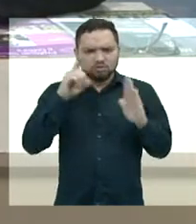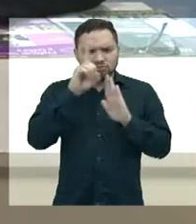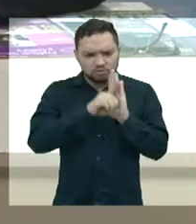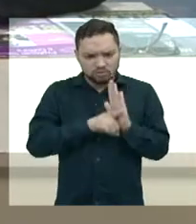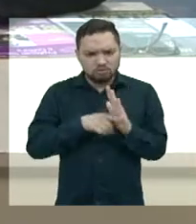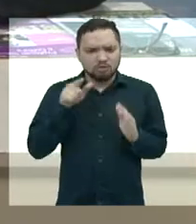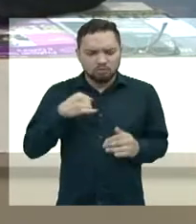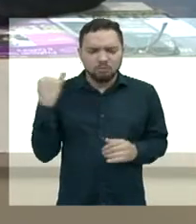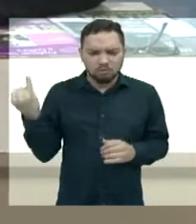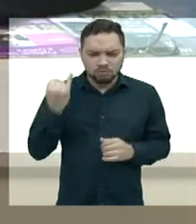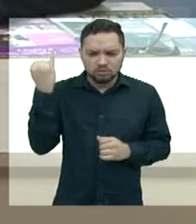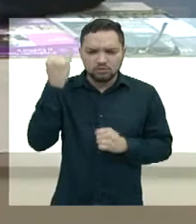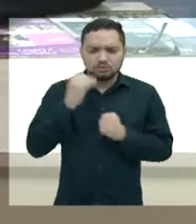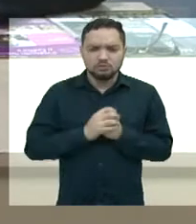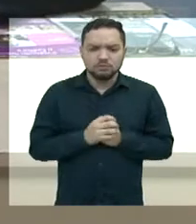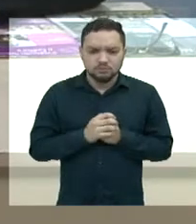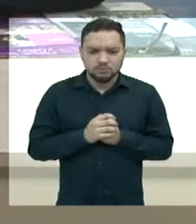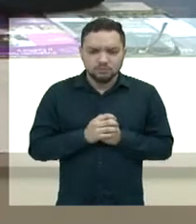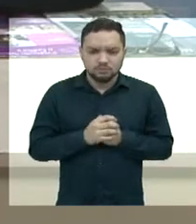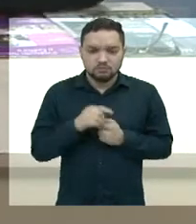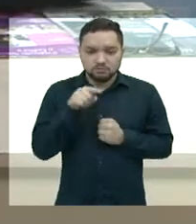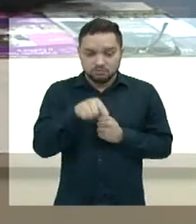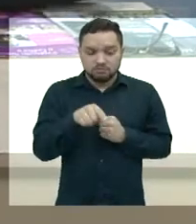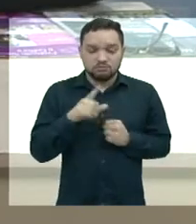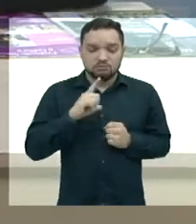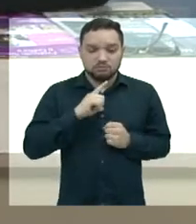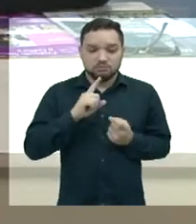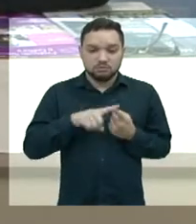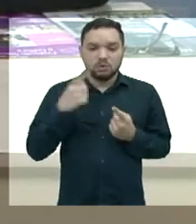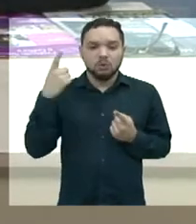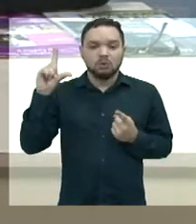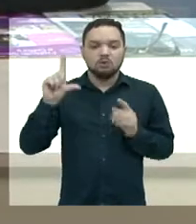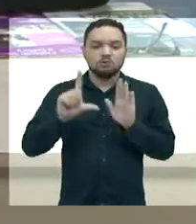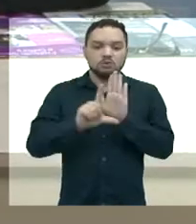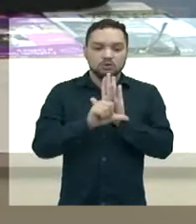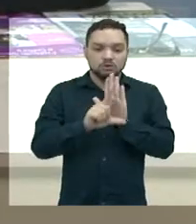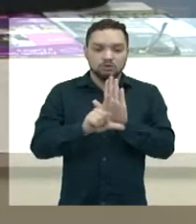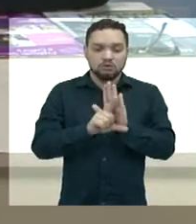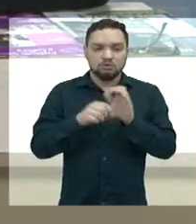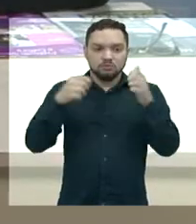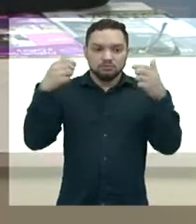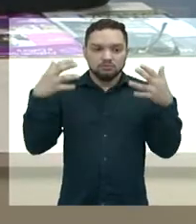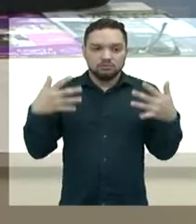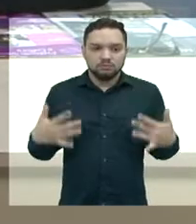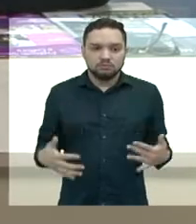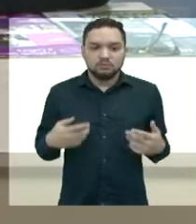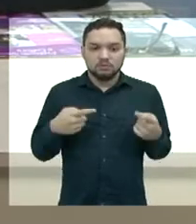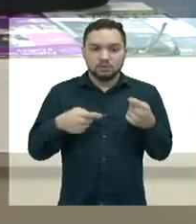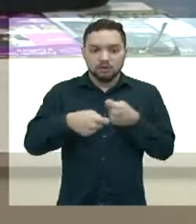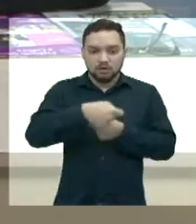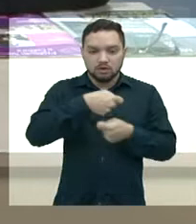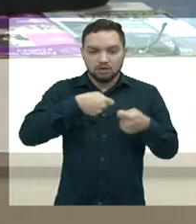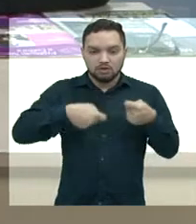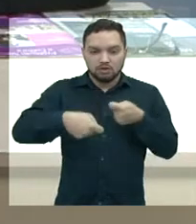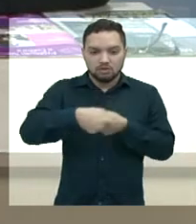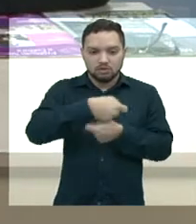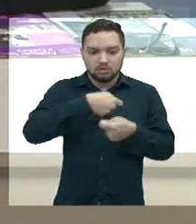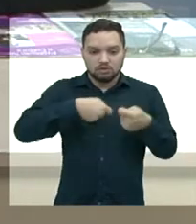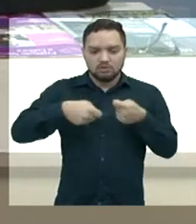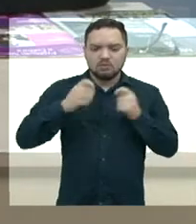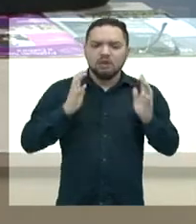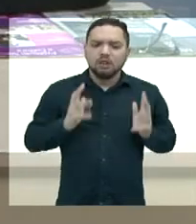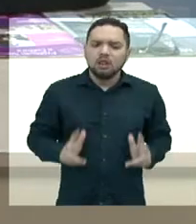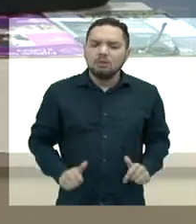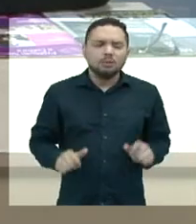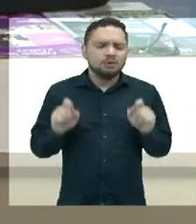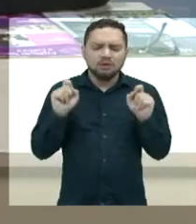Importantíssimo. O senhor também tem uma lei que trata da economia, e a economia limpa,